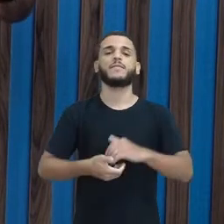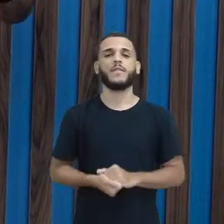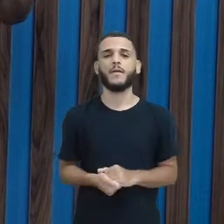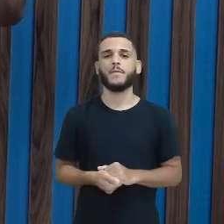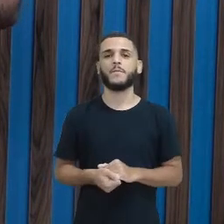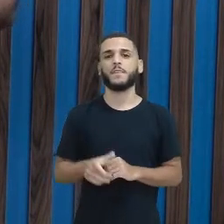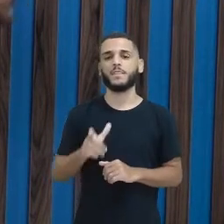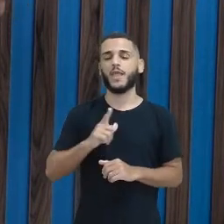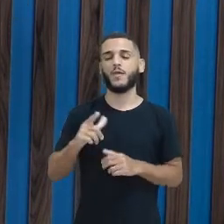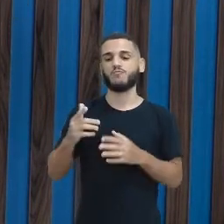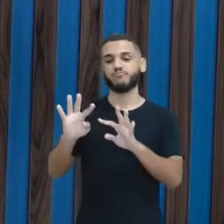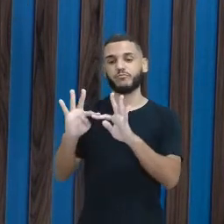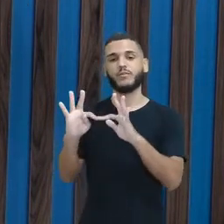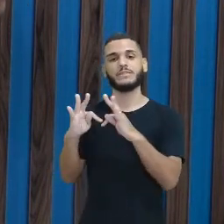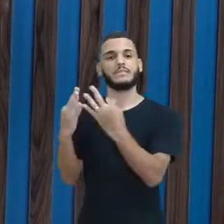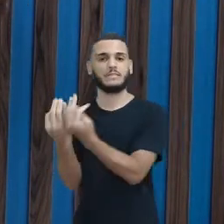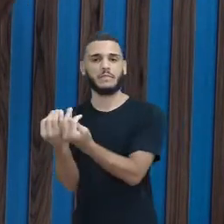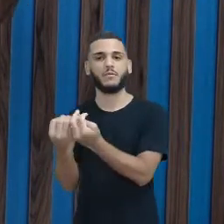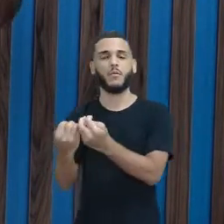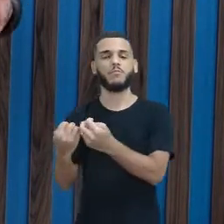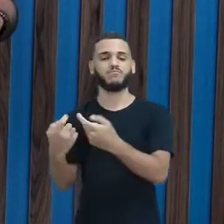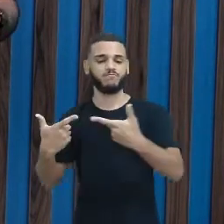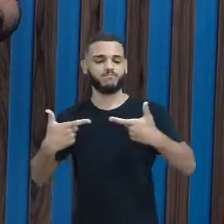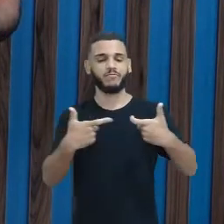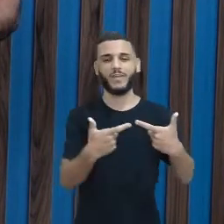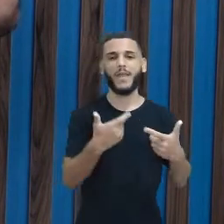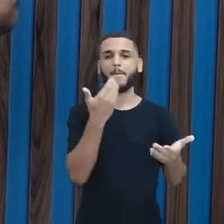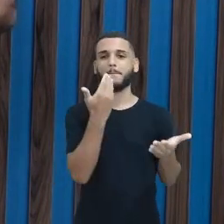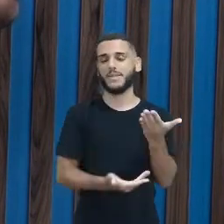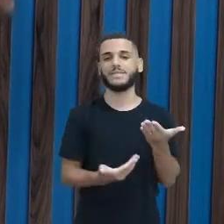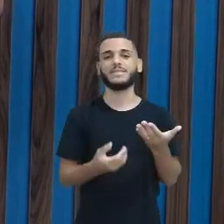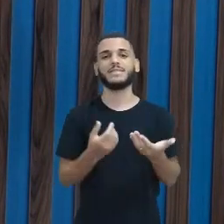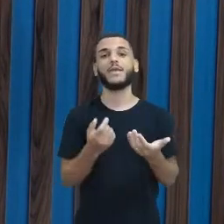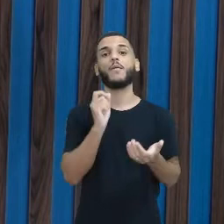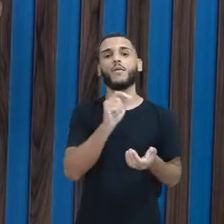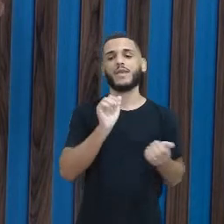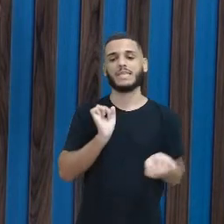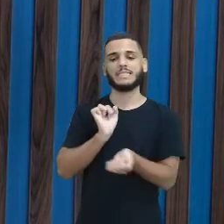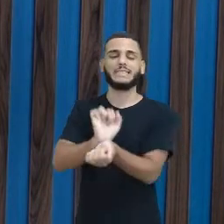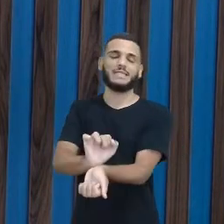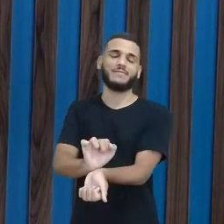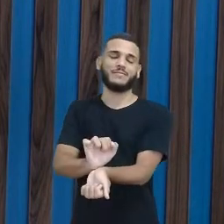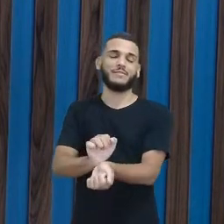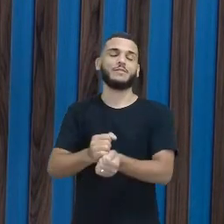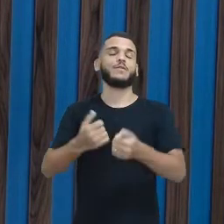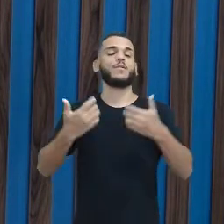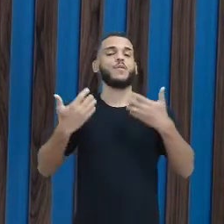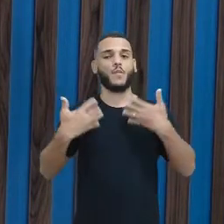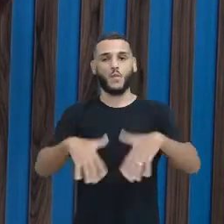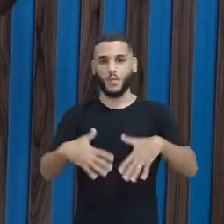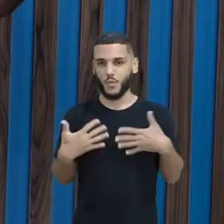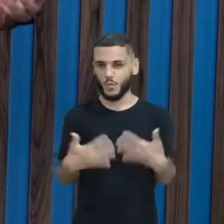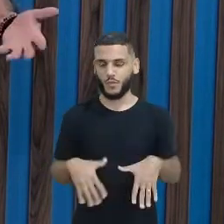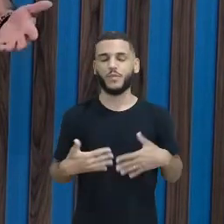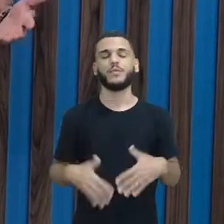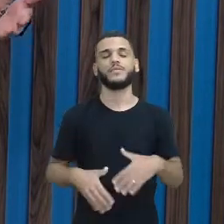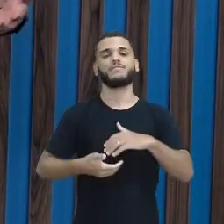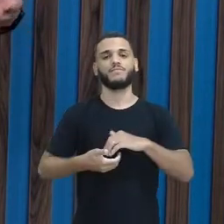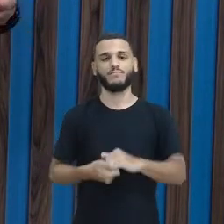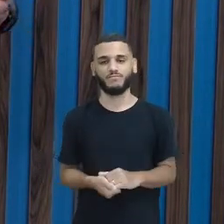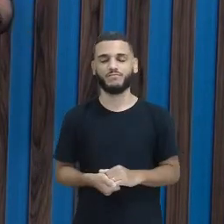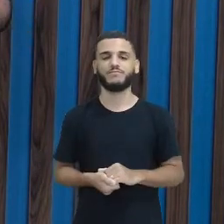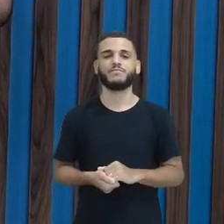uma tribo entrava em guerra com a outra, a tribo que perdia aquela guerra se tornava escrava, né, daquela tribo que